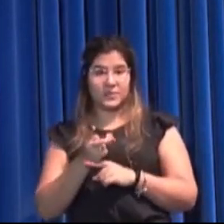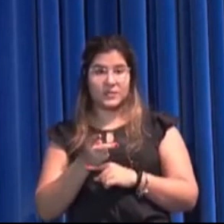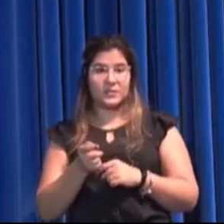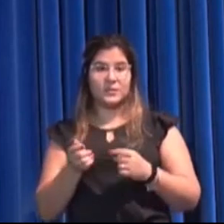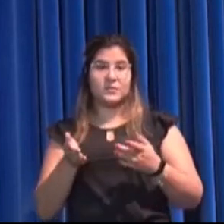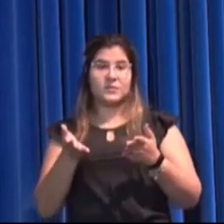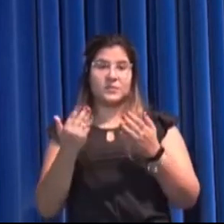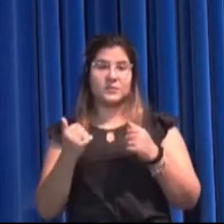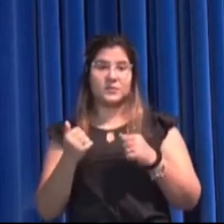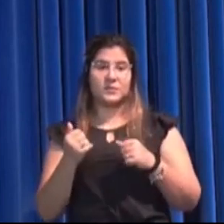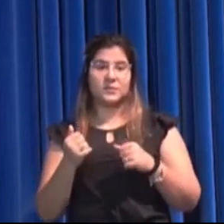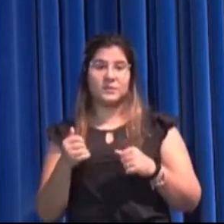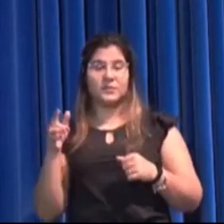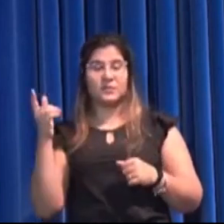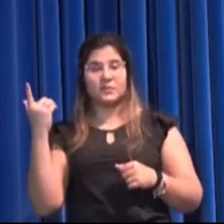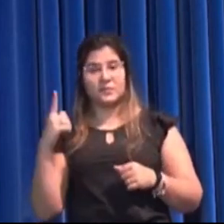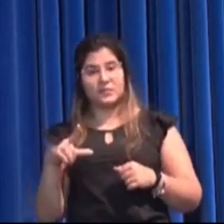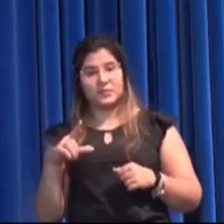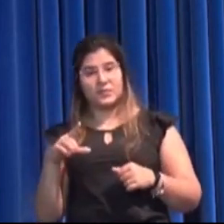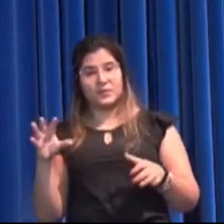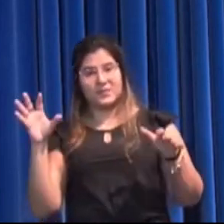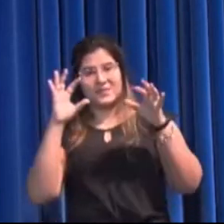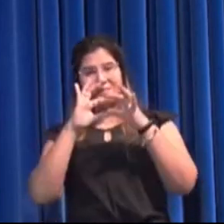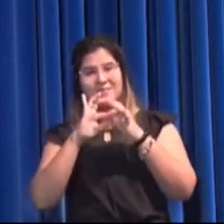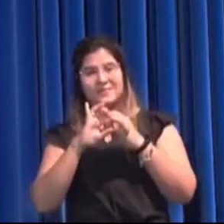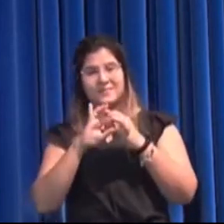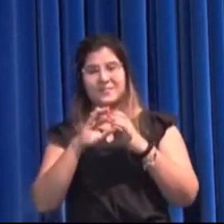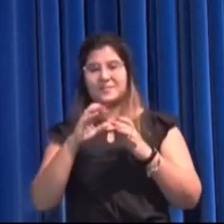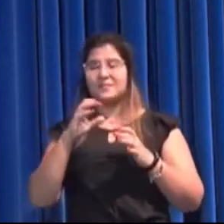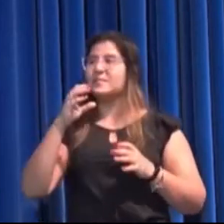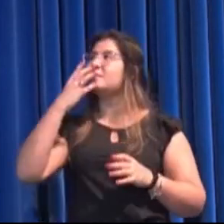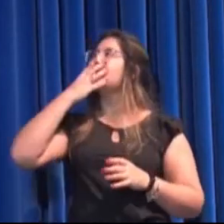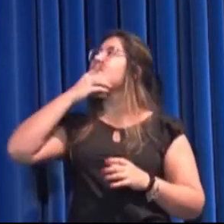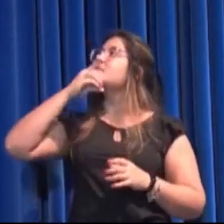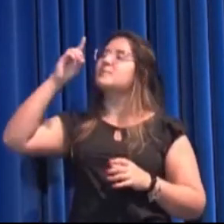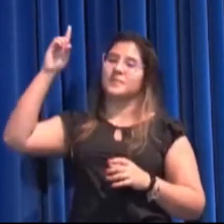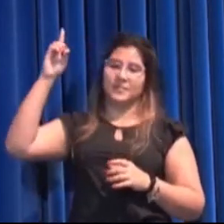trazer novamente a intimidade com o Pai.